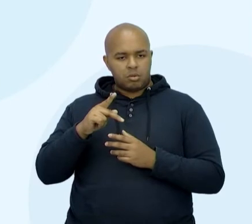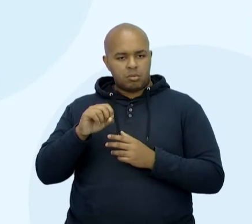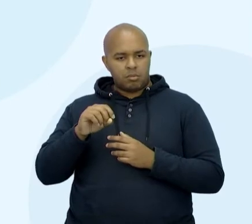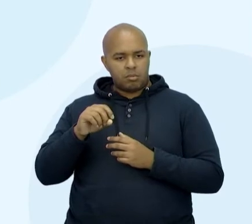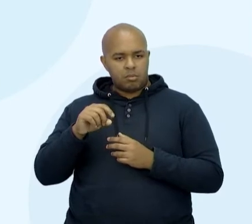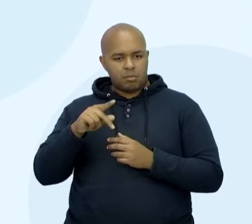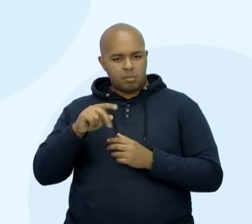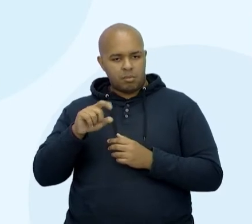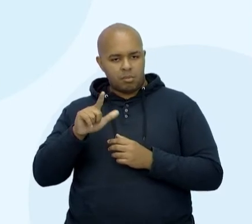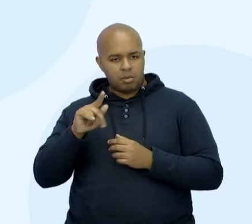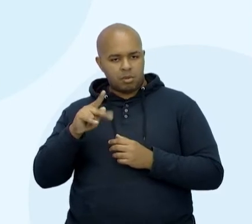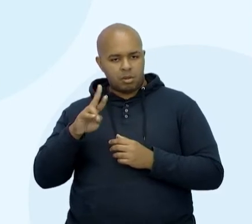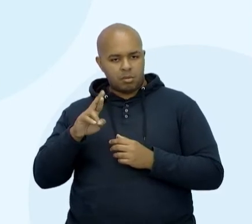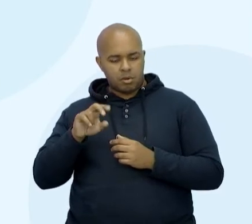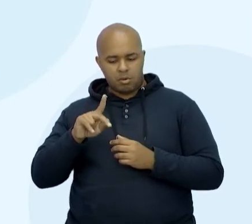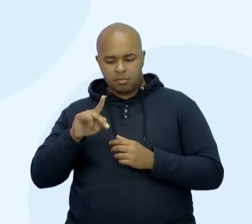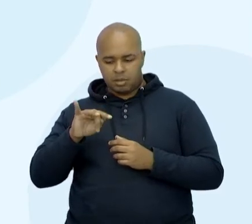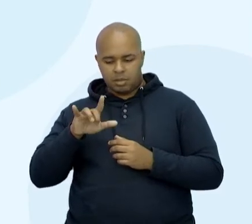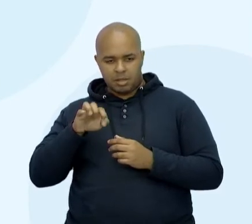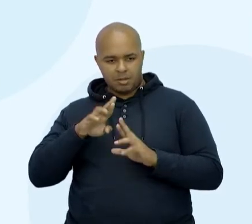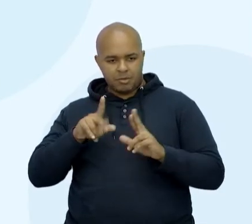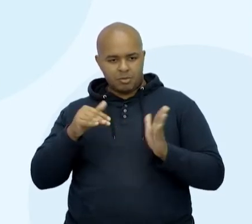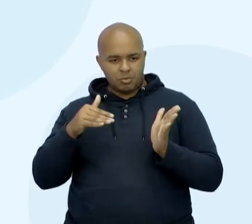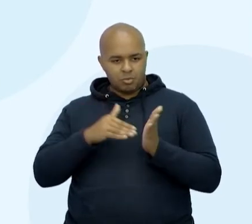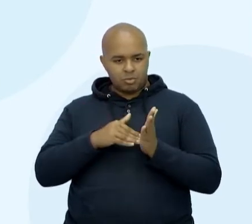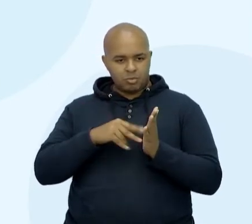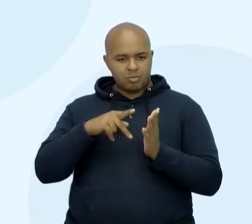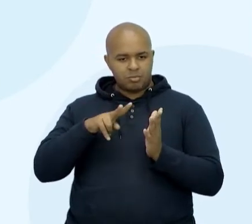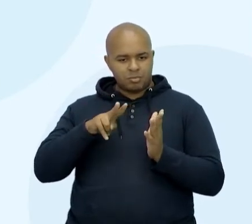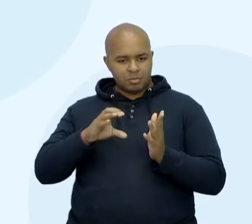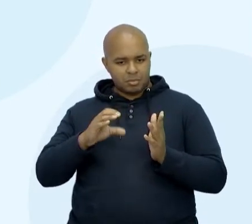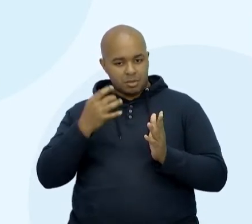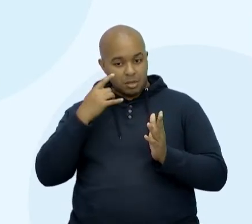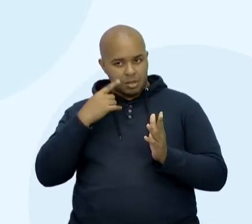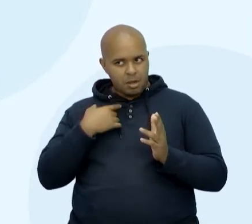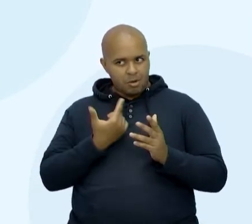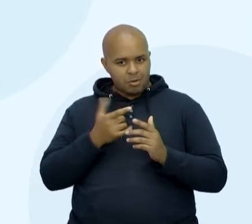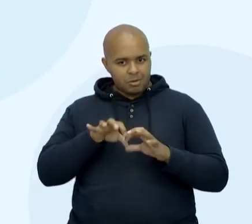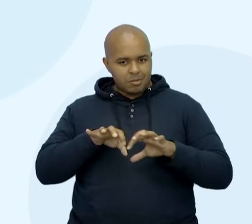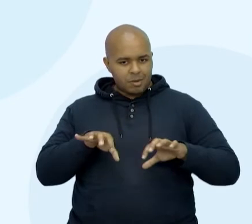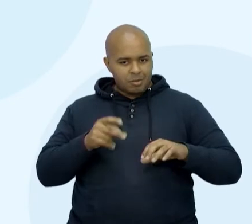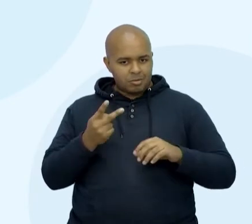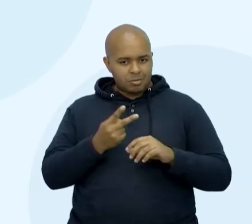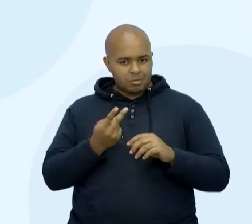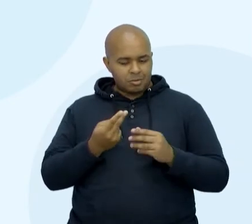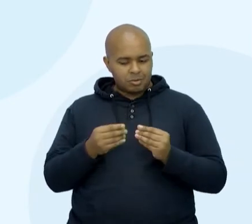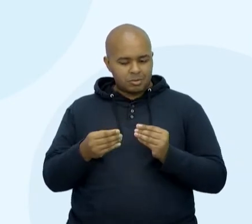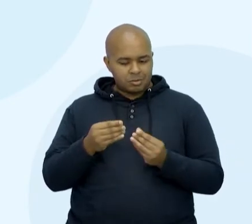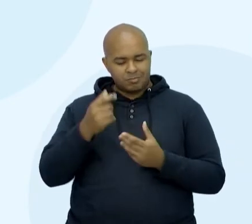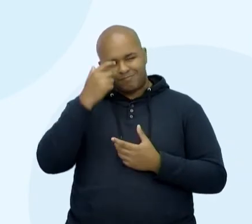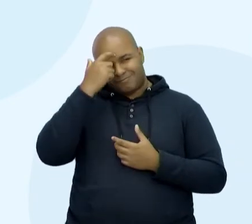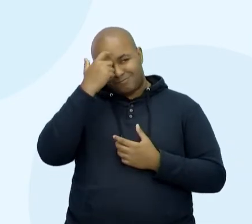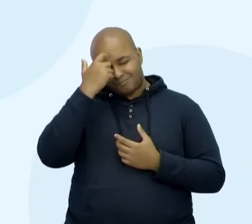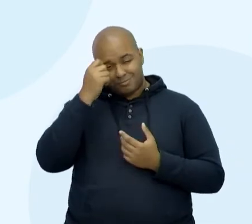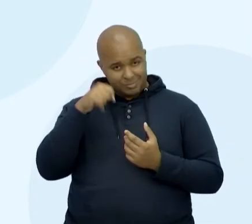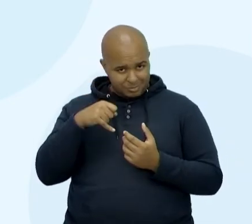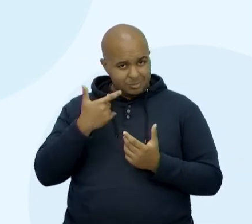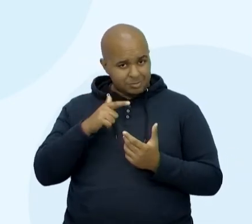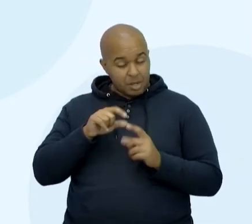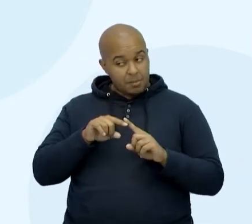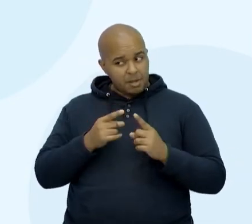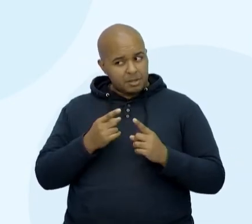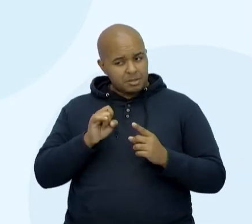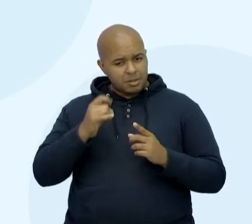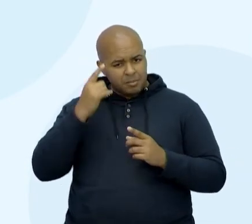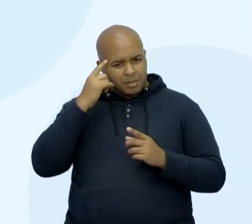bem diferente da de densidade lá do último do PVC. Então, eu consigo separar os dois por densidade? Sim. Mas